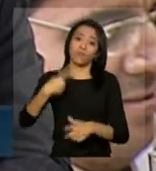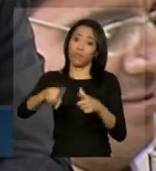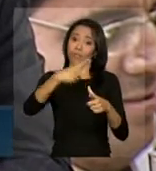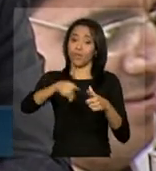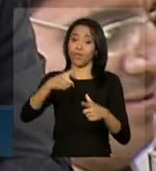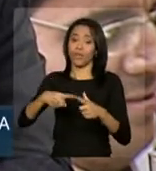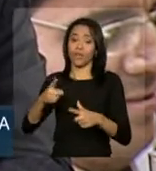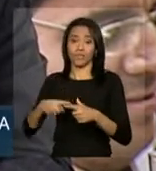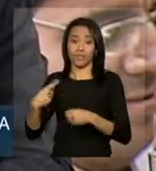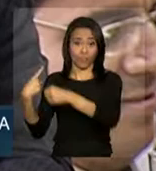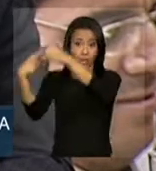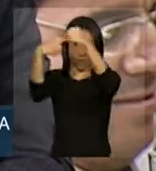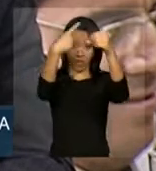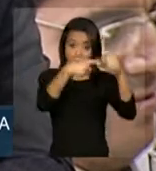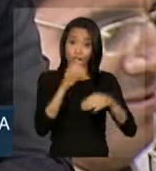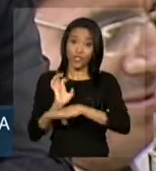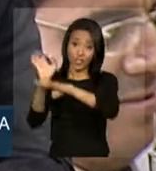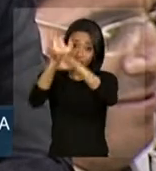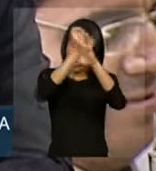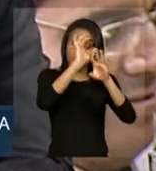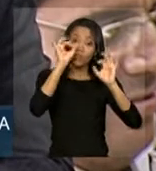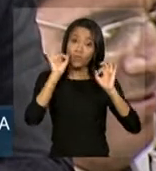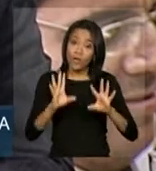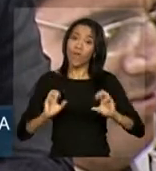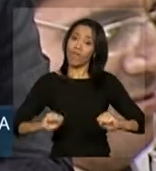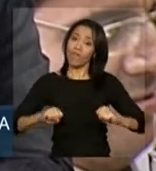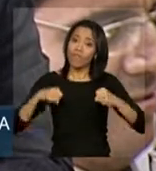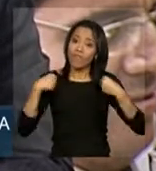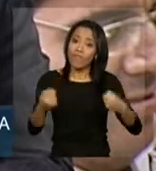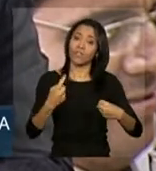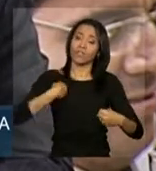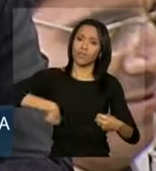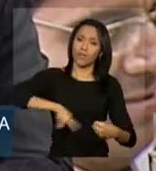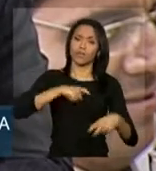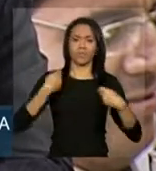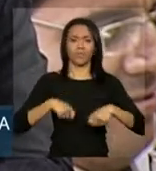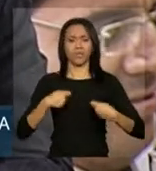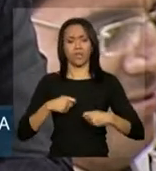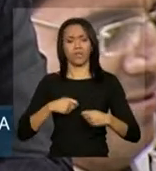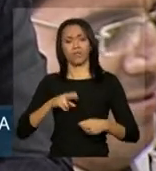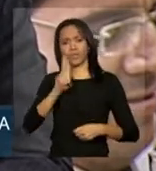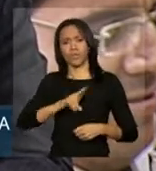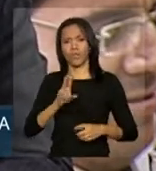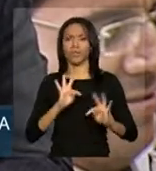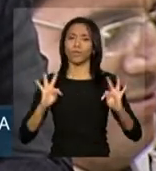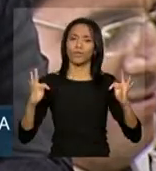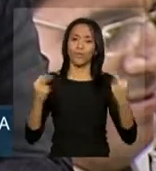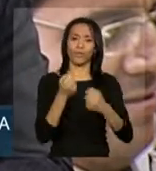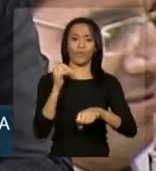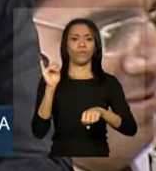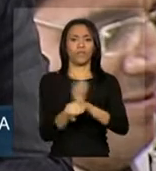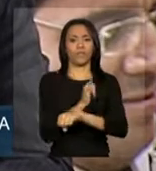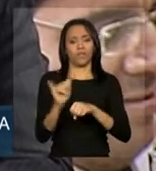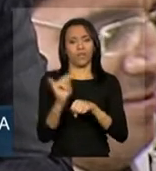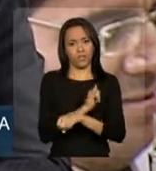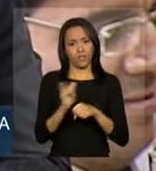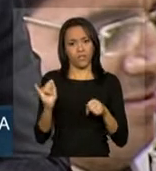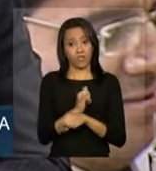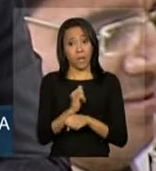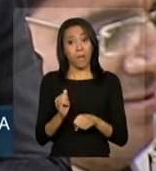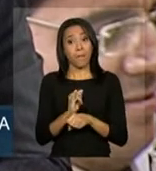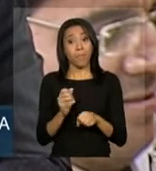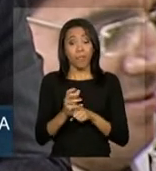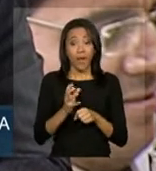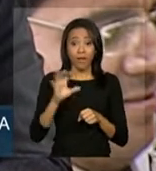estados vivem né Isso só reforça temos que usar todas as estratégias possíveis para trazer médicos para